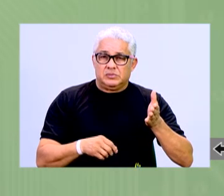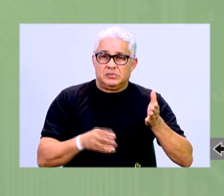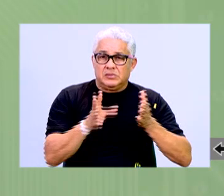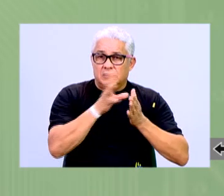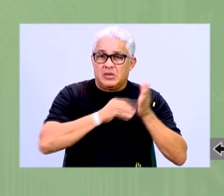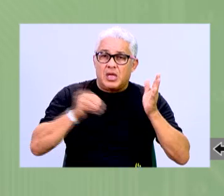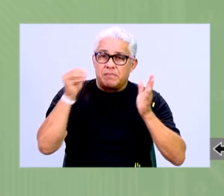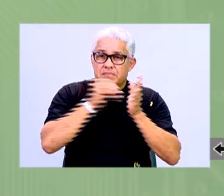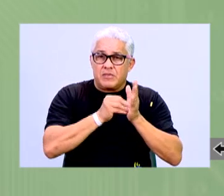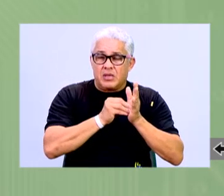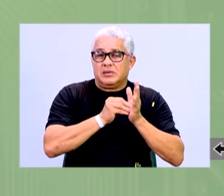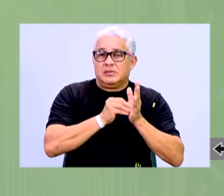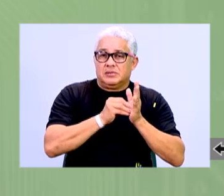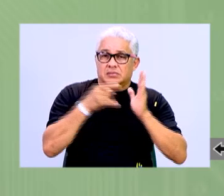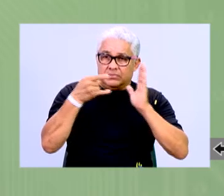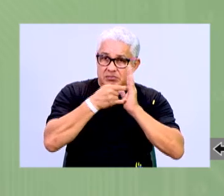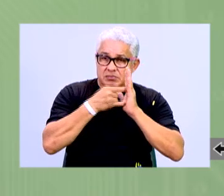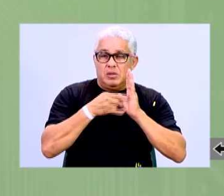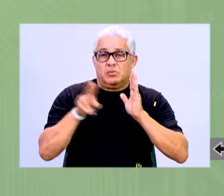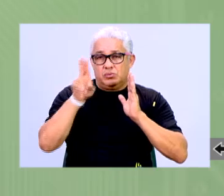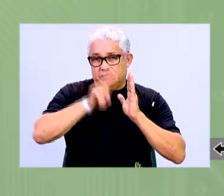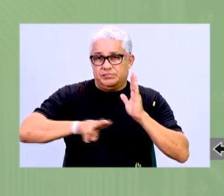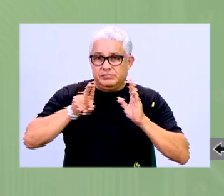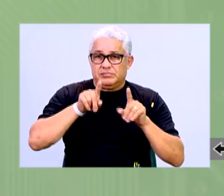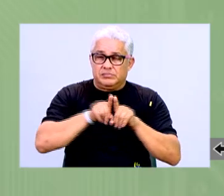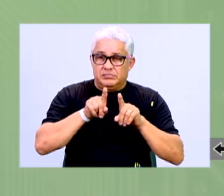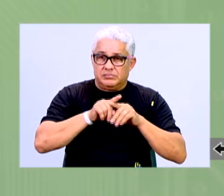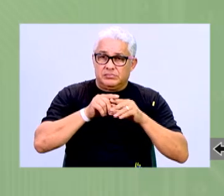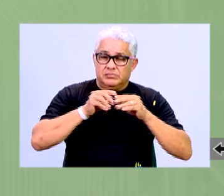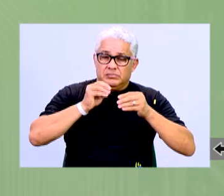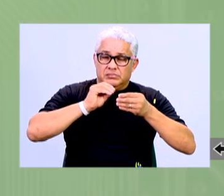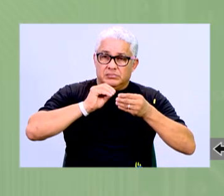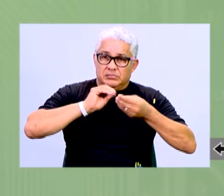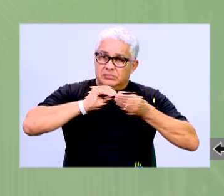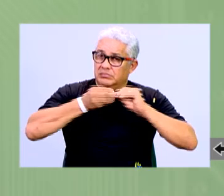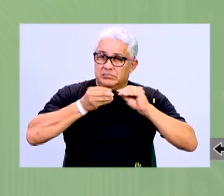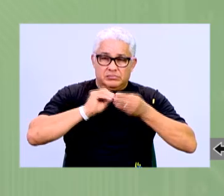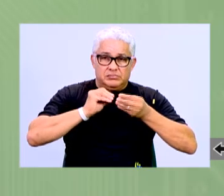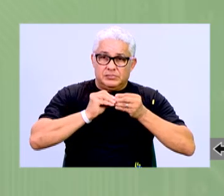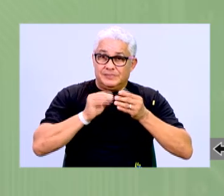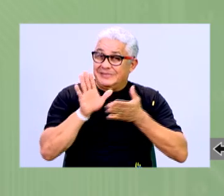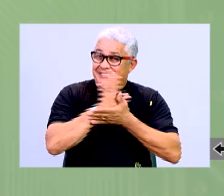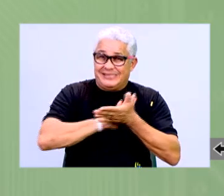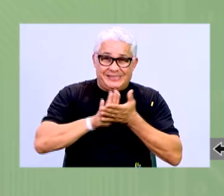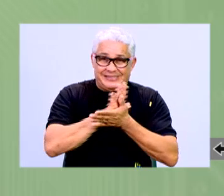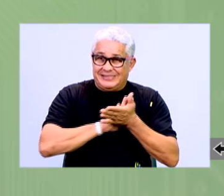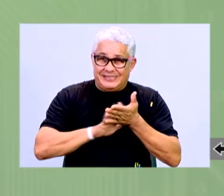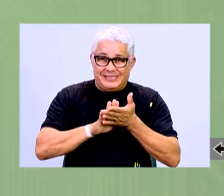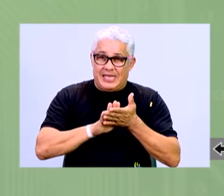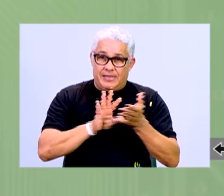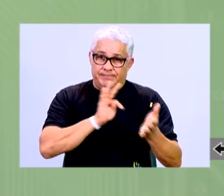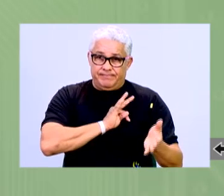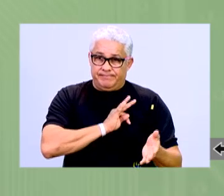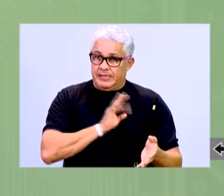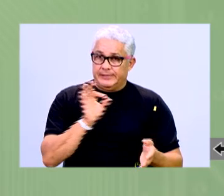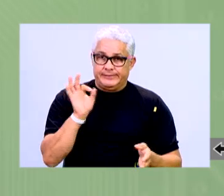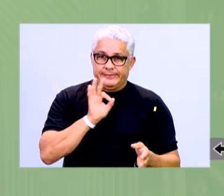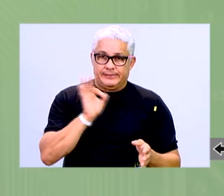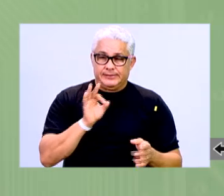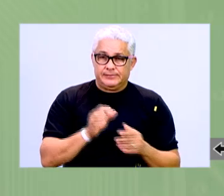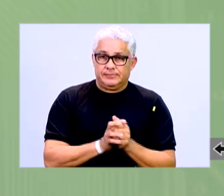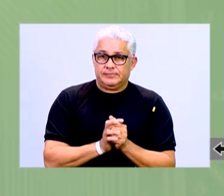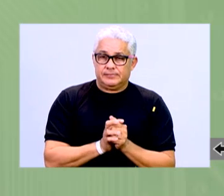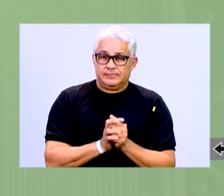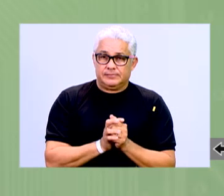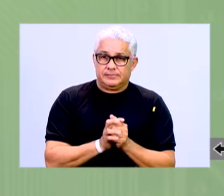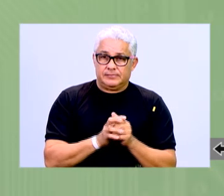de programação eu vou usar, qual o banco de dados que eu vou usar, nada técnico. Então, ele deve ser